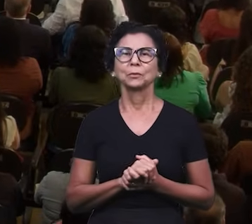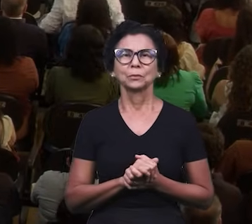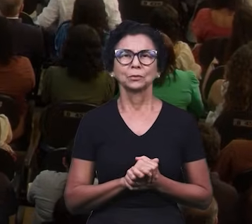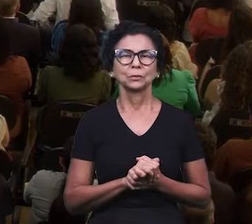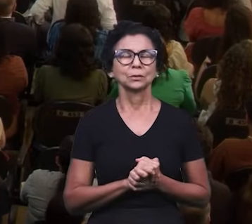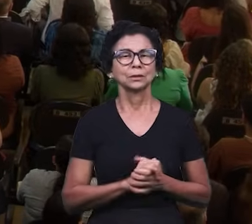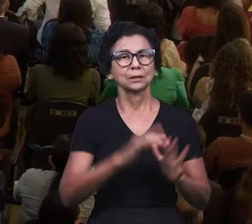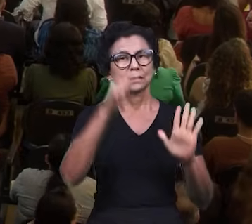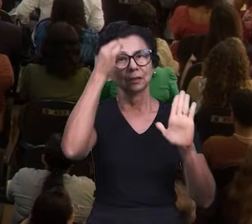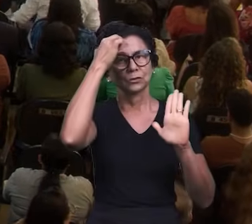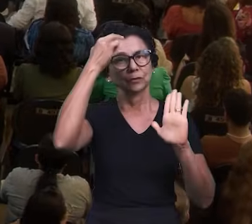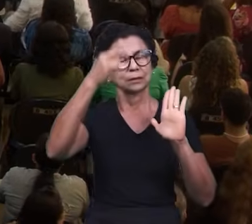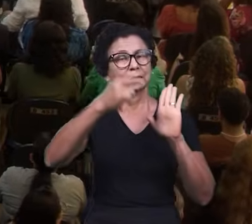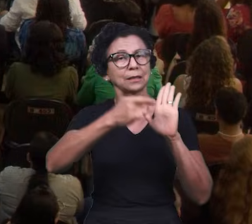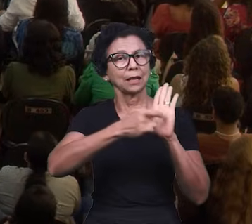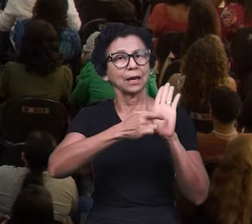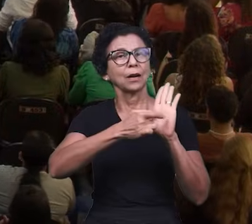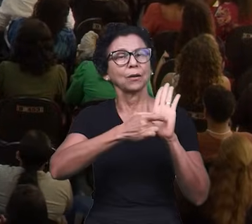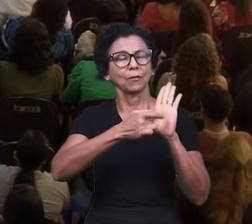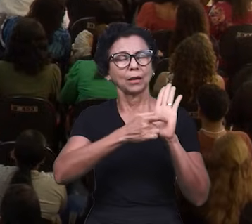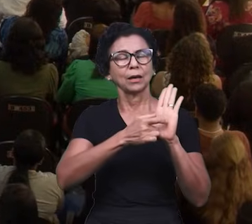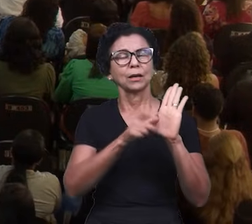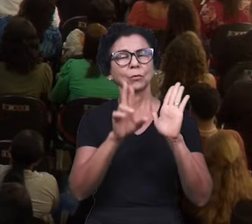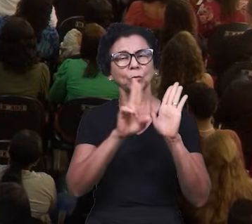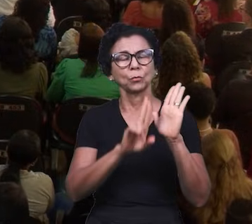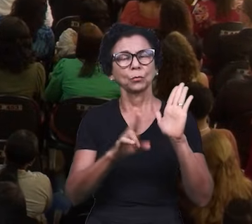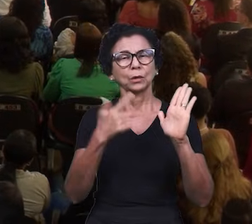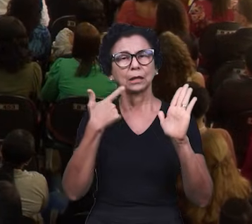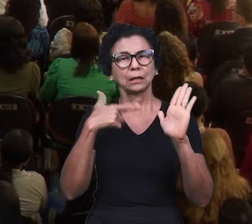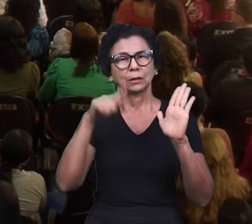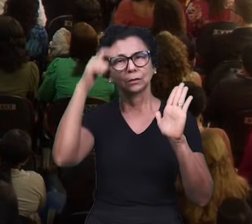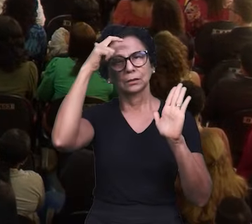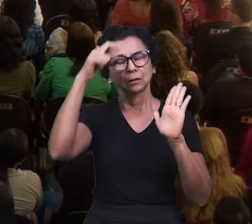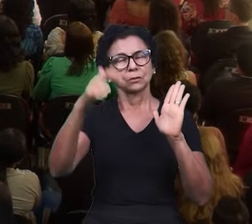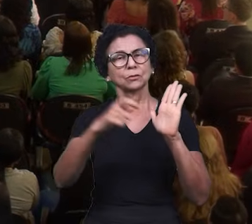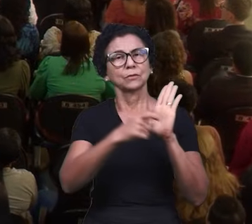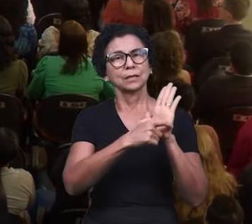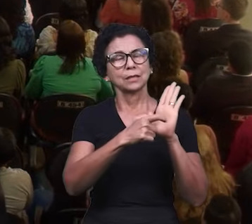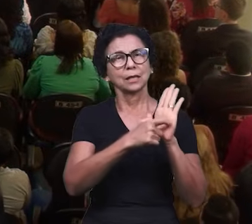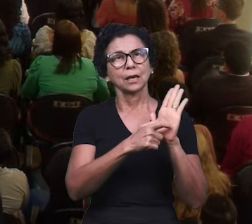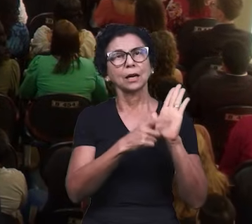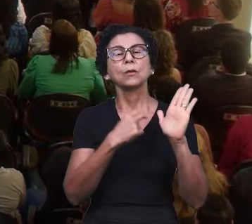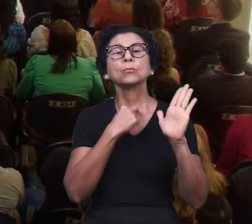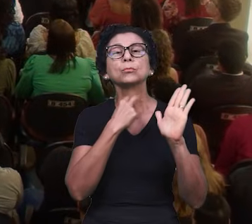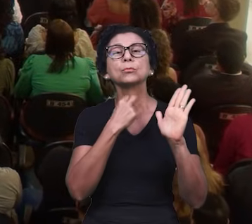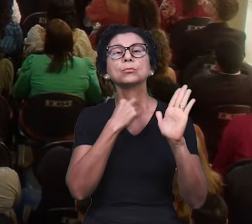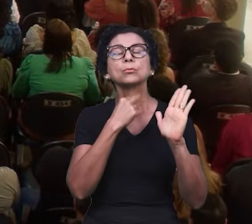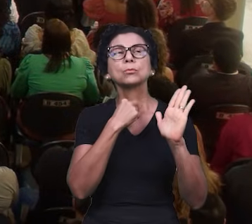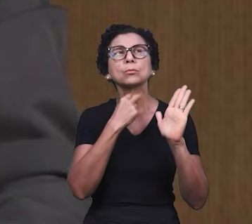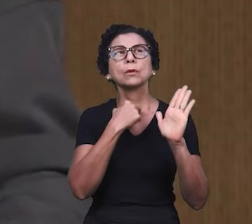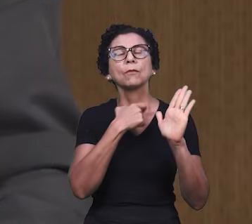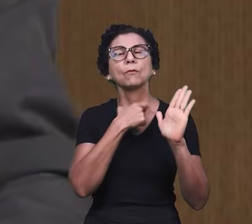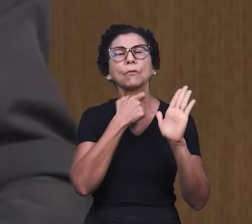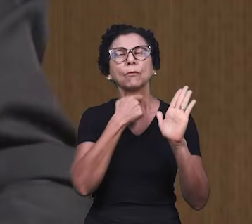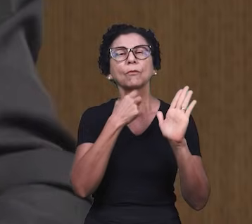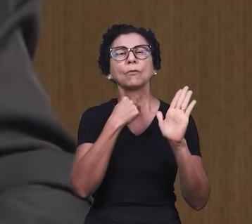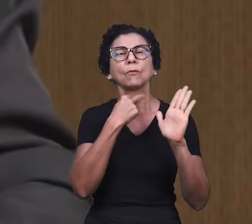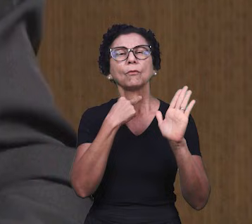artificial ela consegue pegar aquele tom de voz e transformar e traduzir,